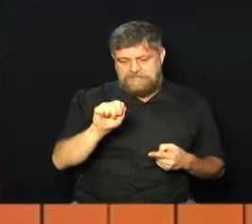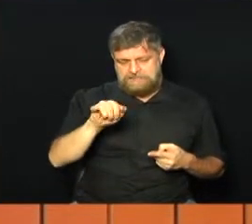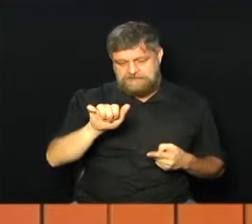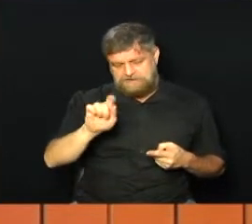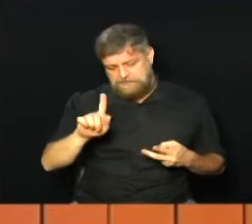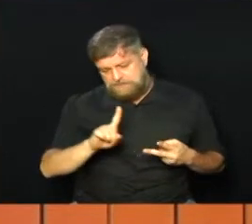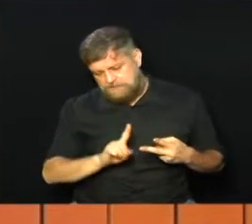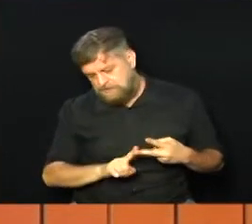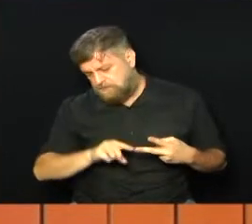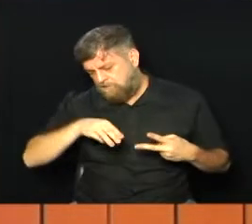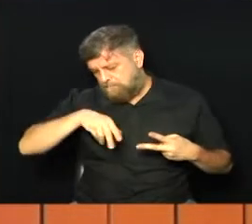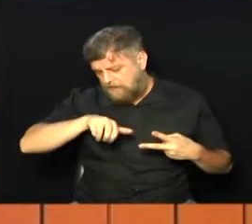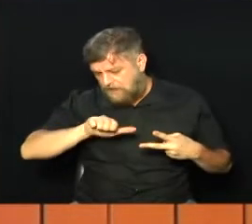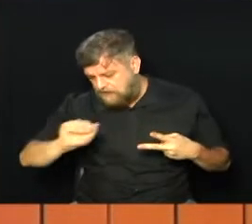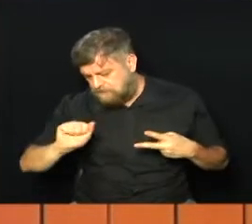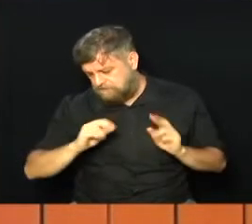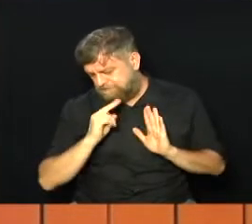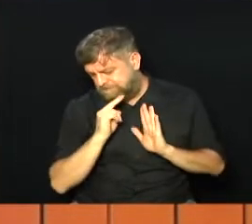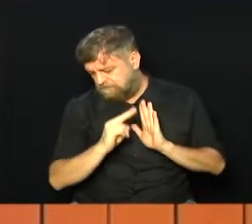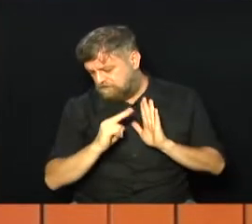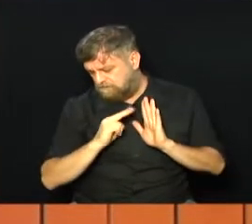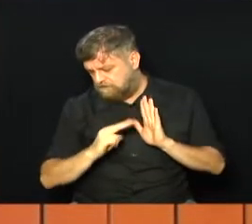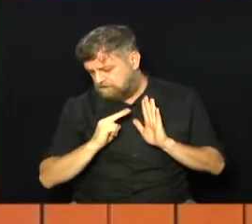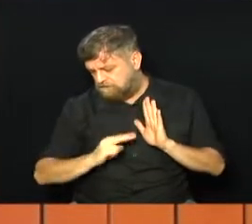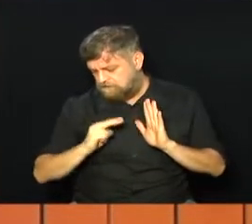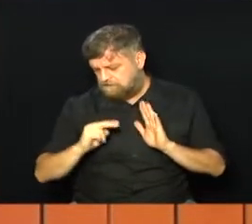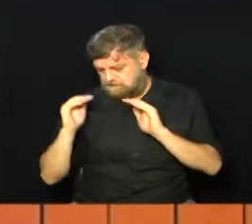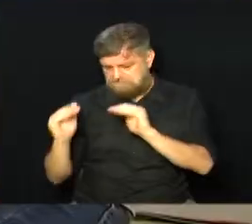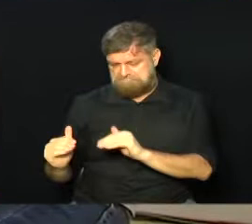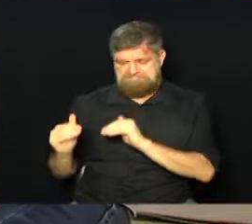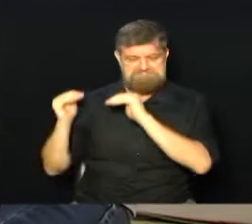Marinho, Vanderlei, todo mundo ali no auge, hein?